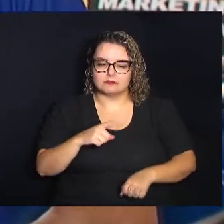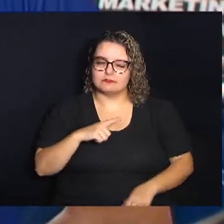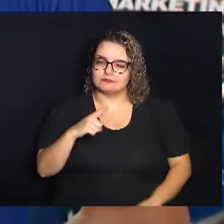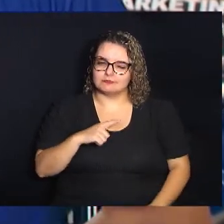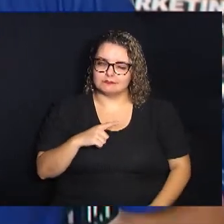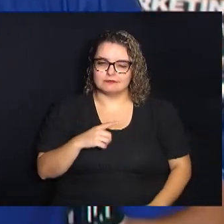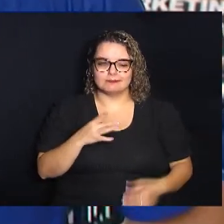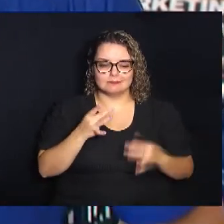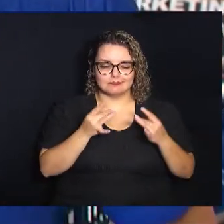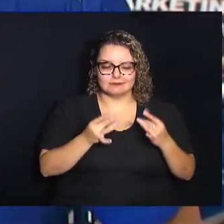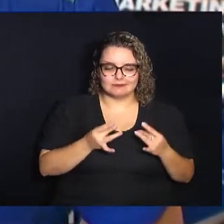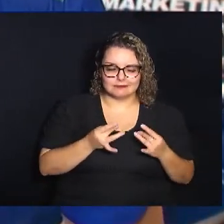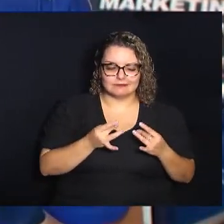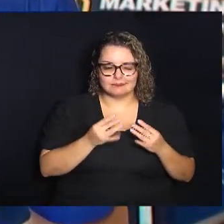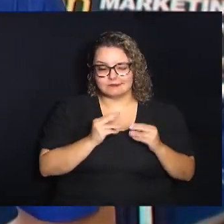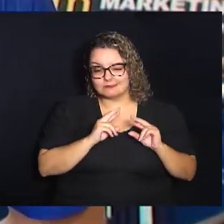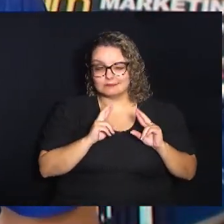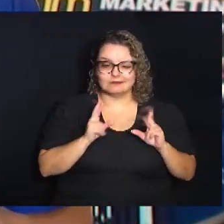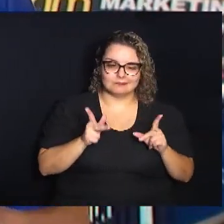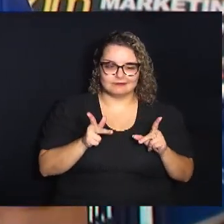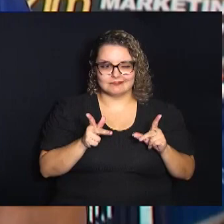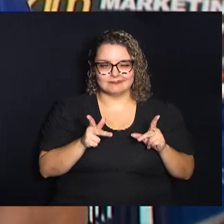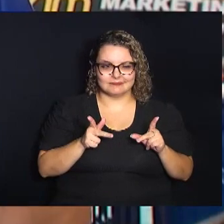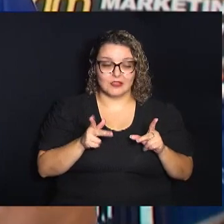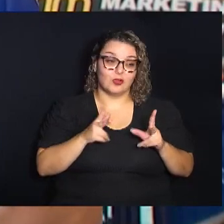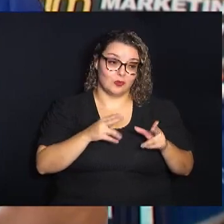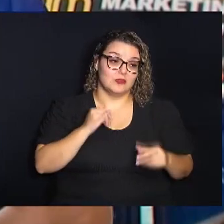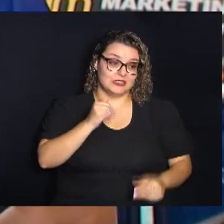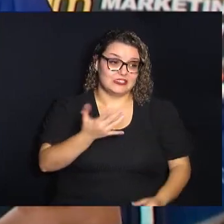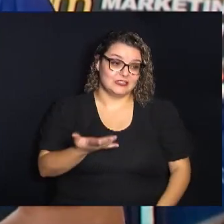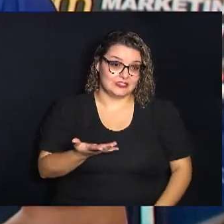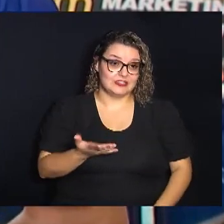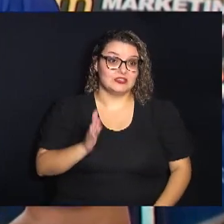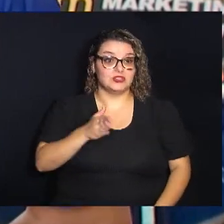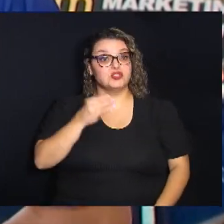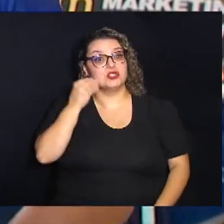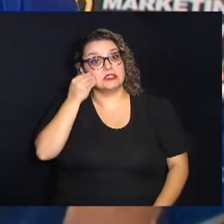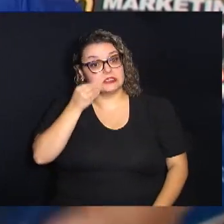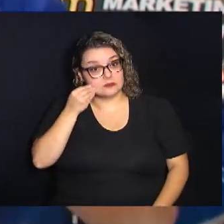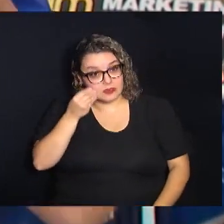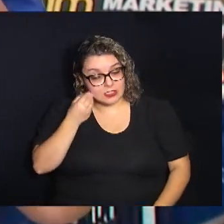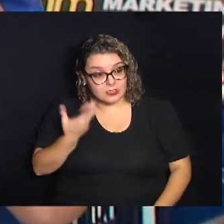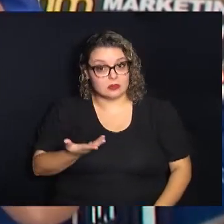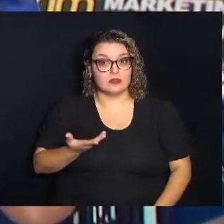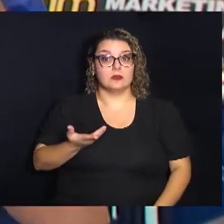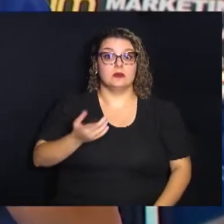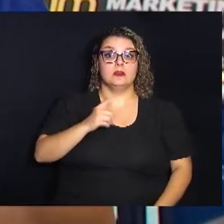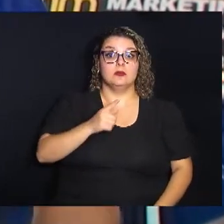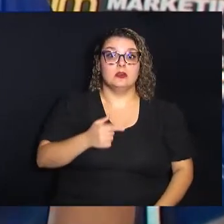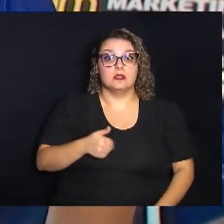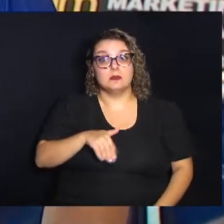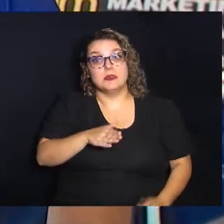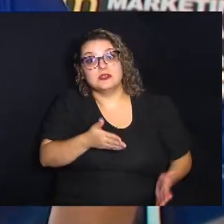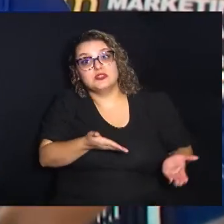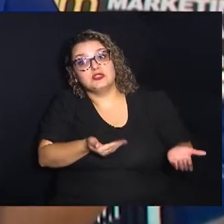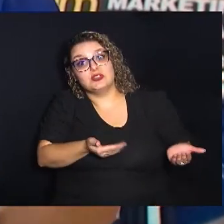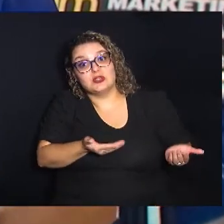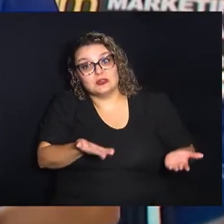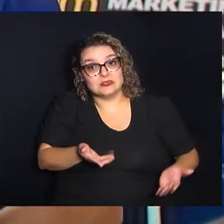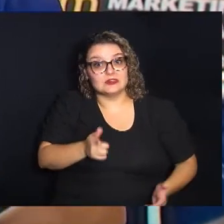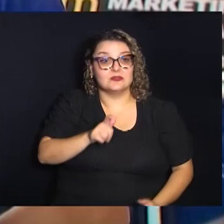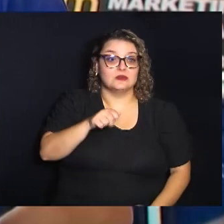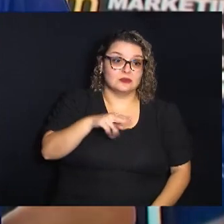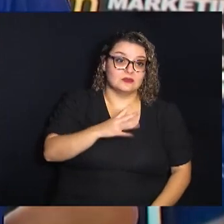para você? Como você disse, você já, não é, já é muito experiente, já não é tão menino assim mais, né, Gonçalves?